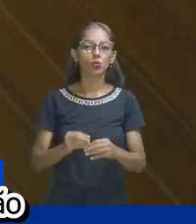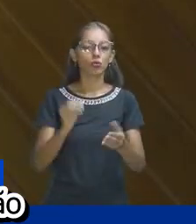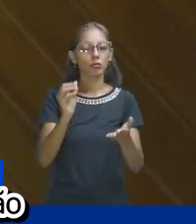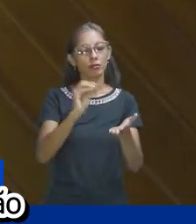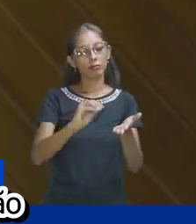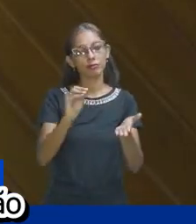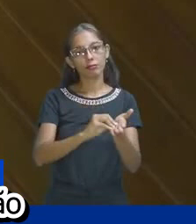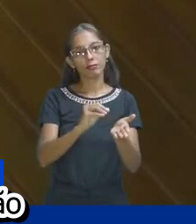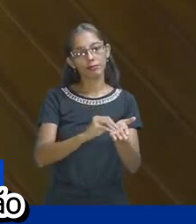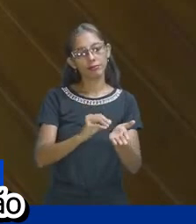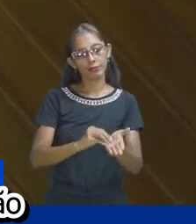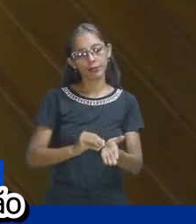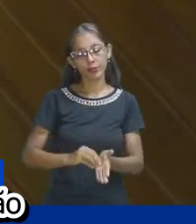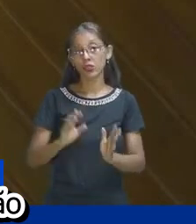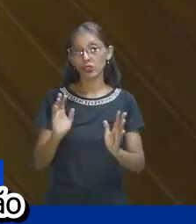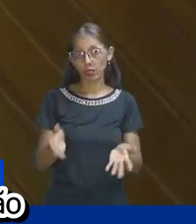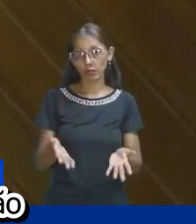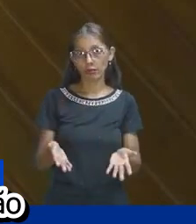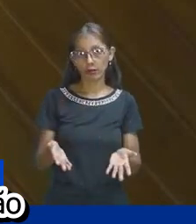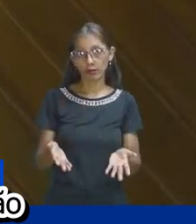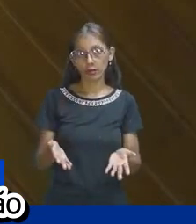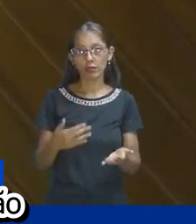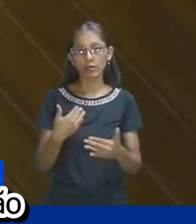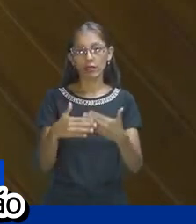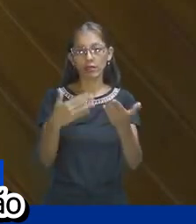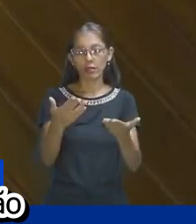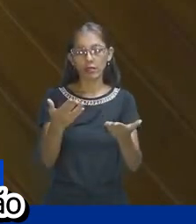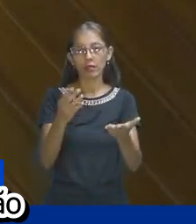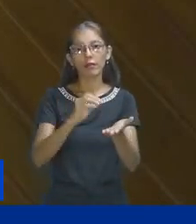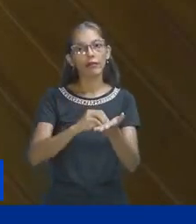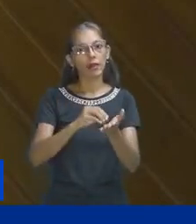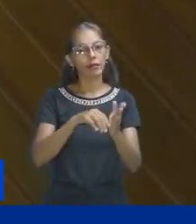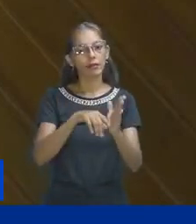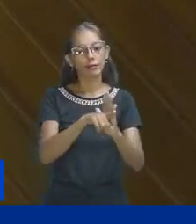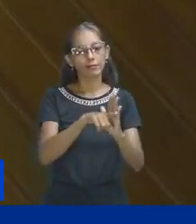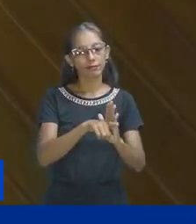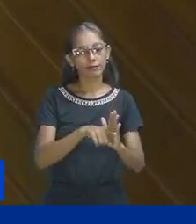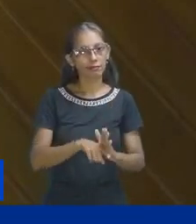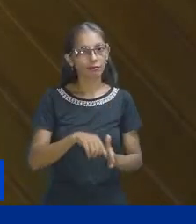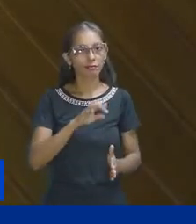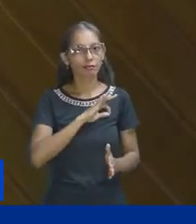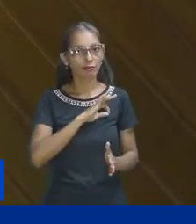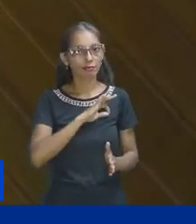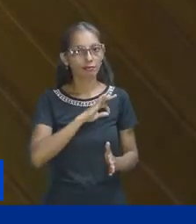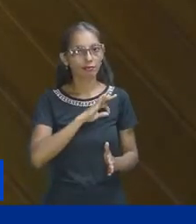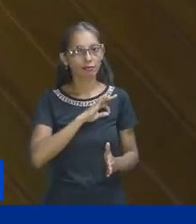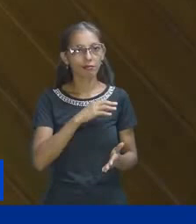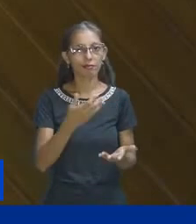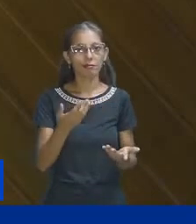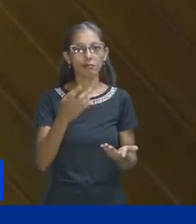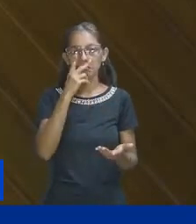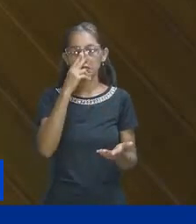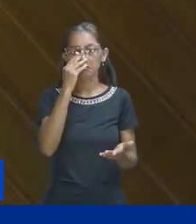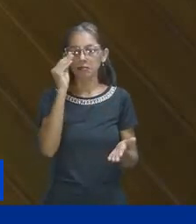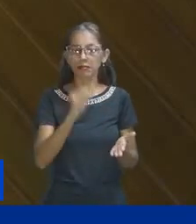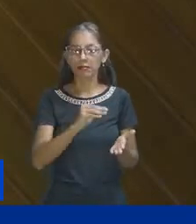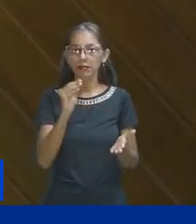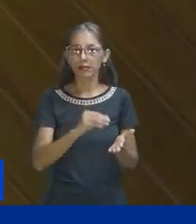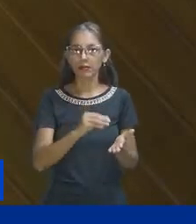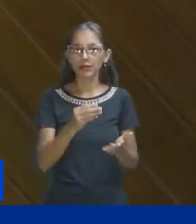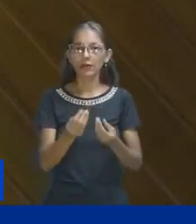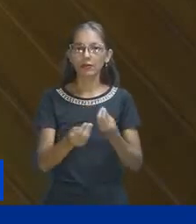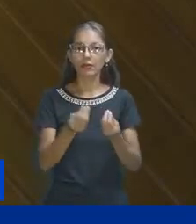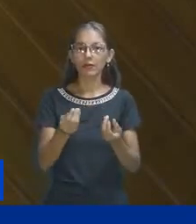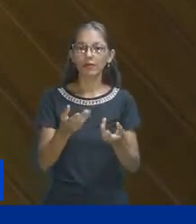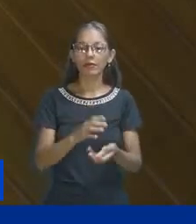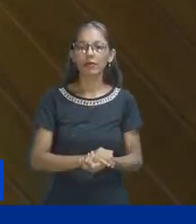sendo analisados aqui nesse âmbito eleitoral. Mas a própria ausência de